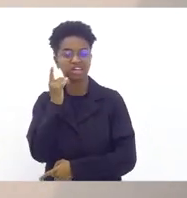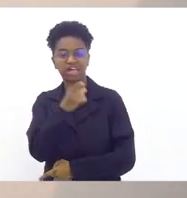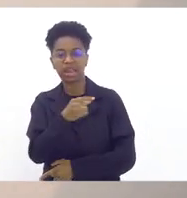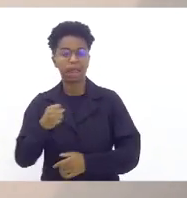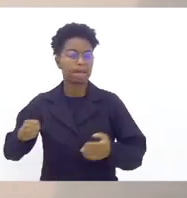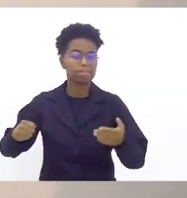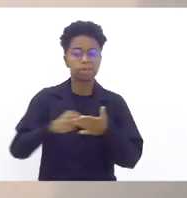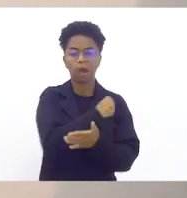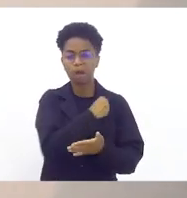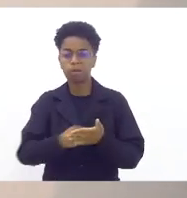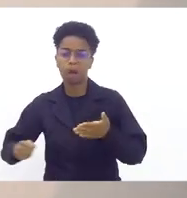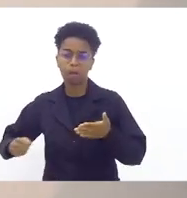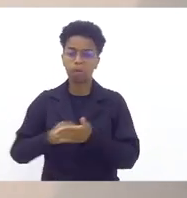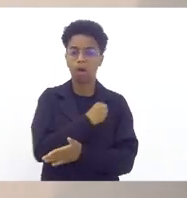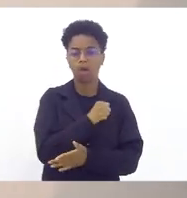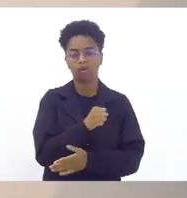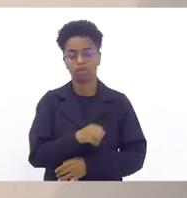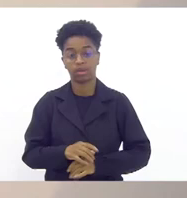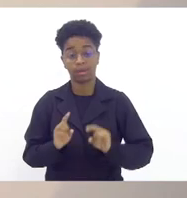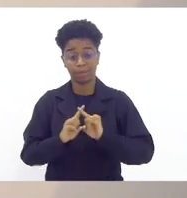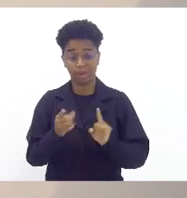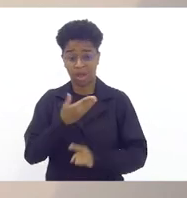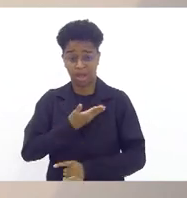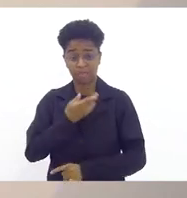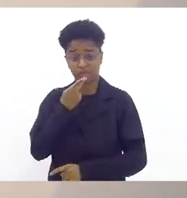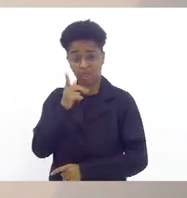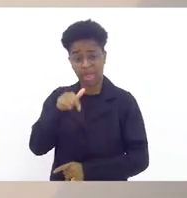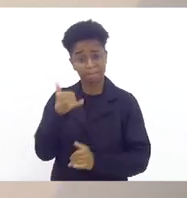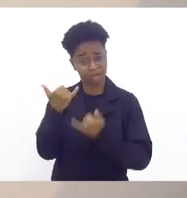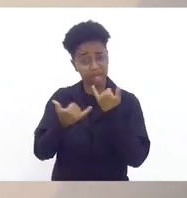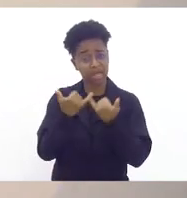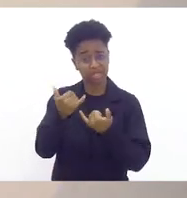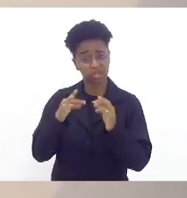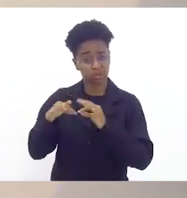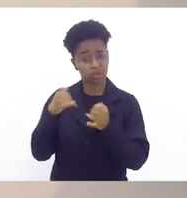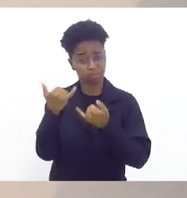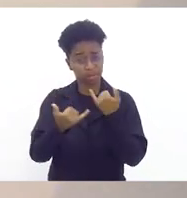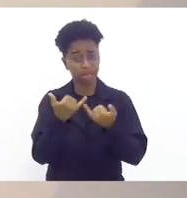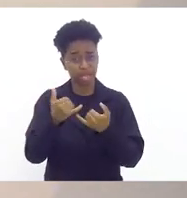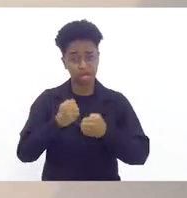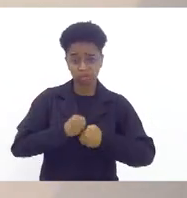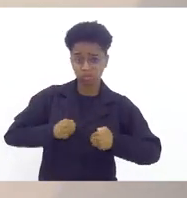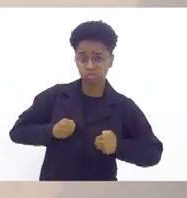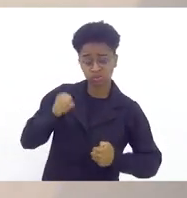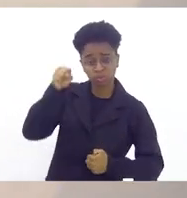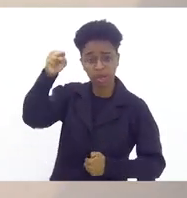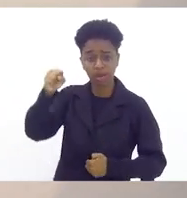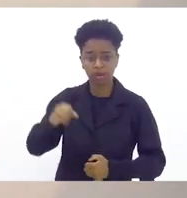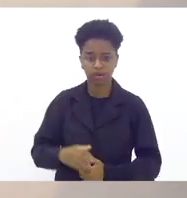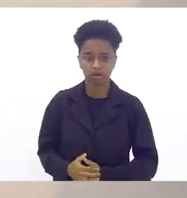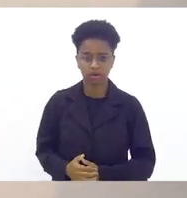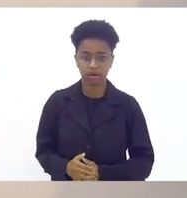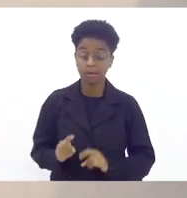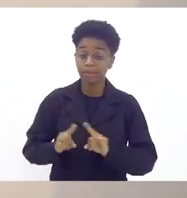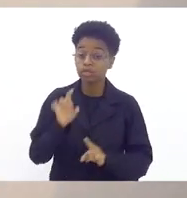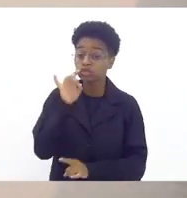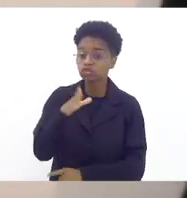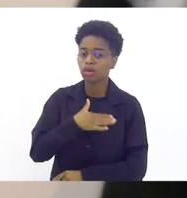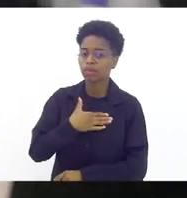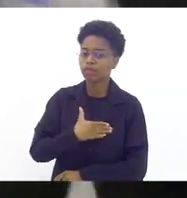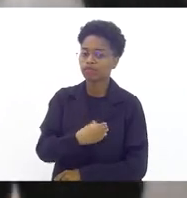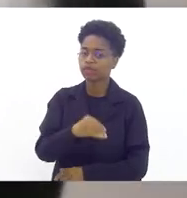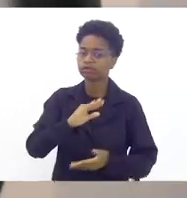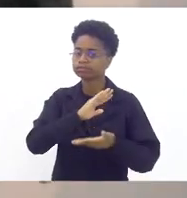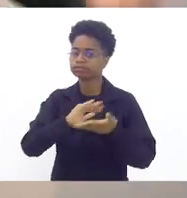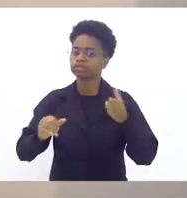agredindo. Mesmo com o colega falando, é uma brincadeira, todos estão brincando de ser super-heróis. Somente o meu filho é